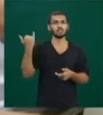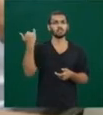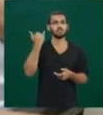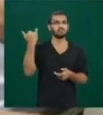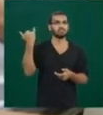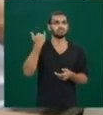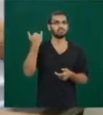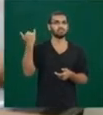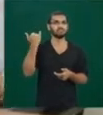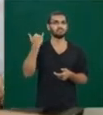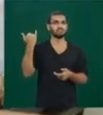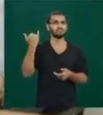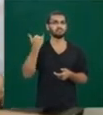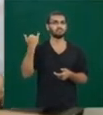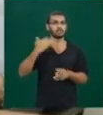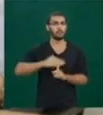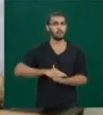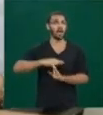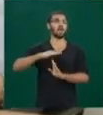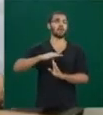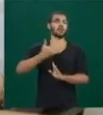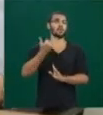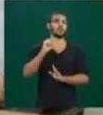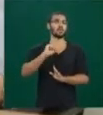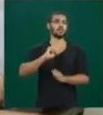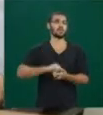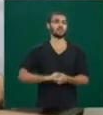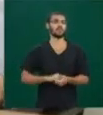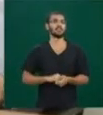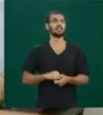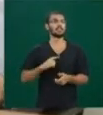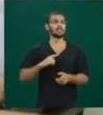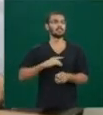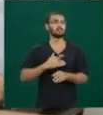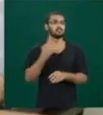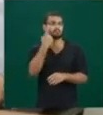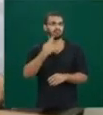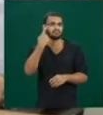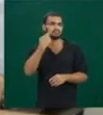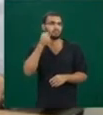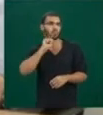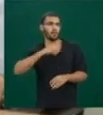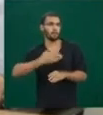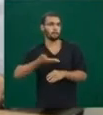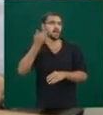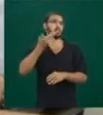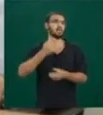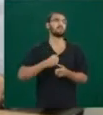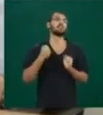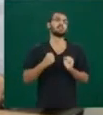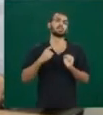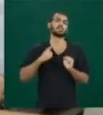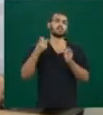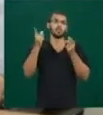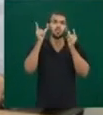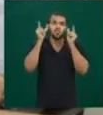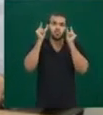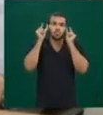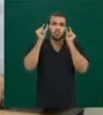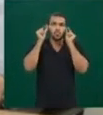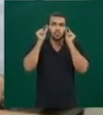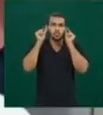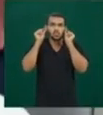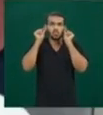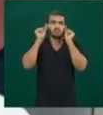sonora cuja intensidade vai ser acima de 80 decibéis por um período superior a 8 horas, possivelmente ela pode vir a desenvolver uma perda auditiva